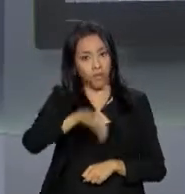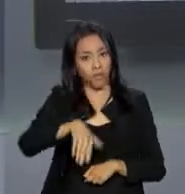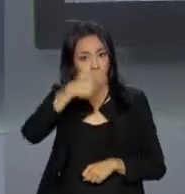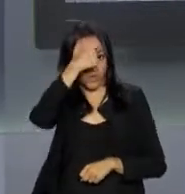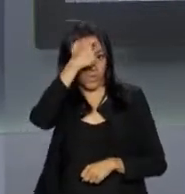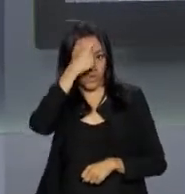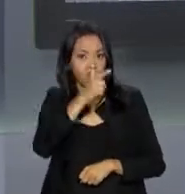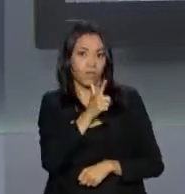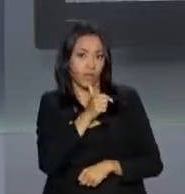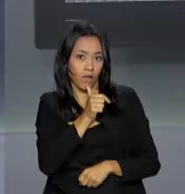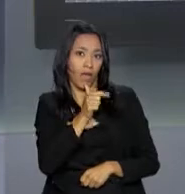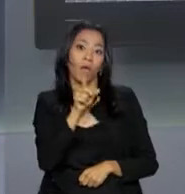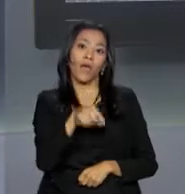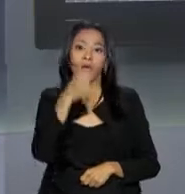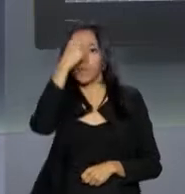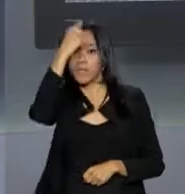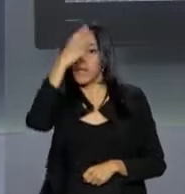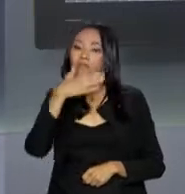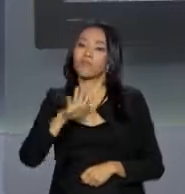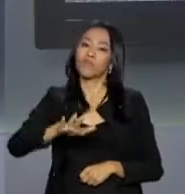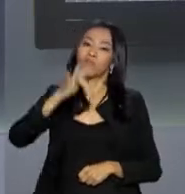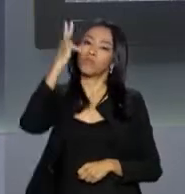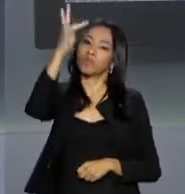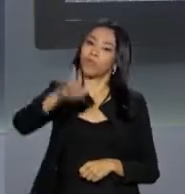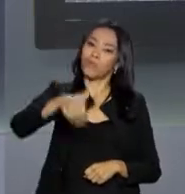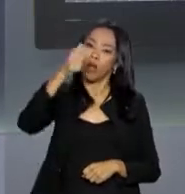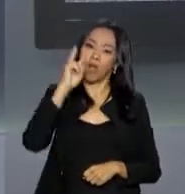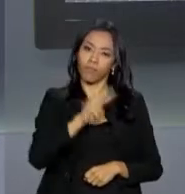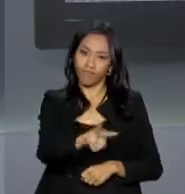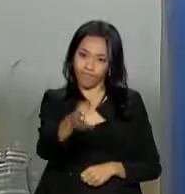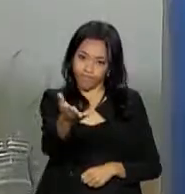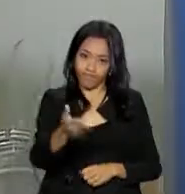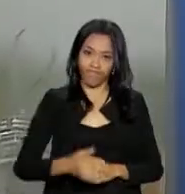ideias inovadoras para um futuro melhor estão em cada esquina.